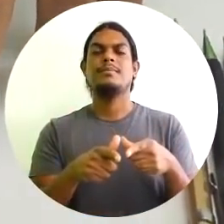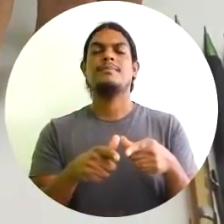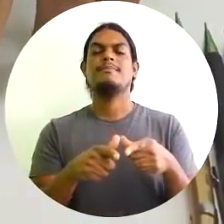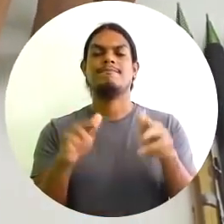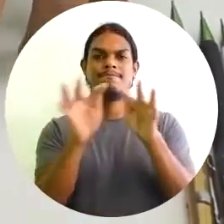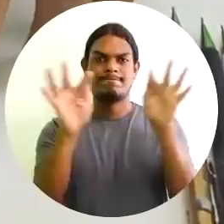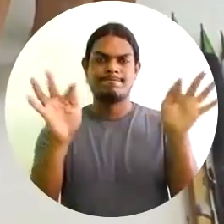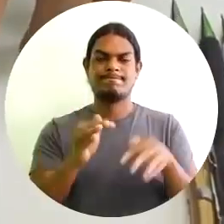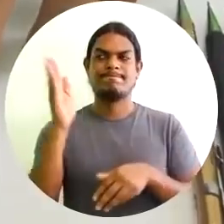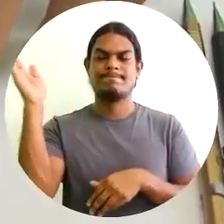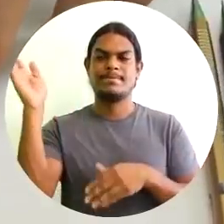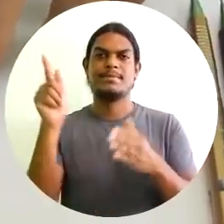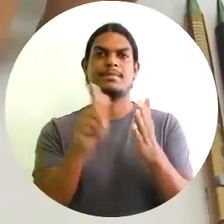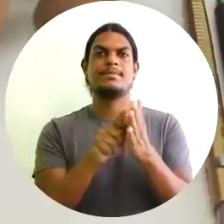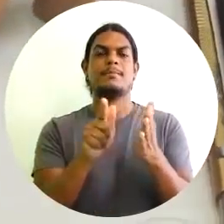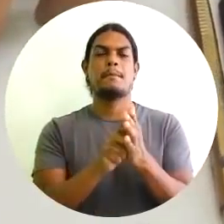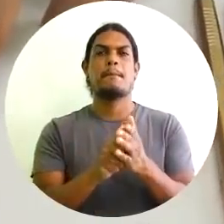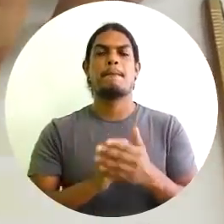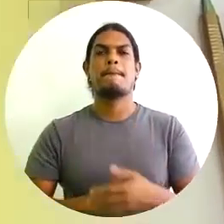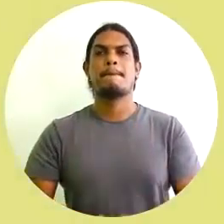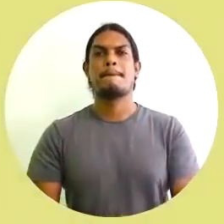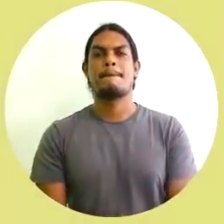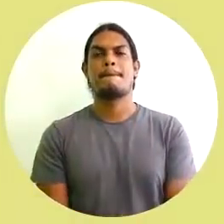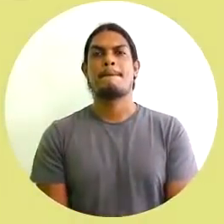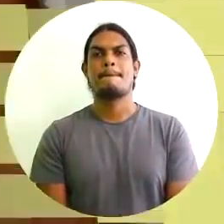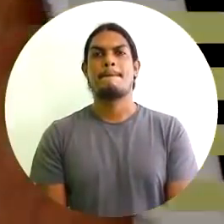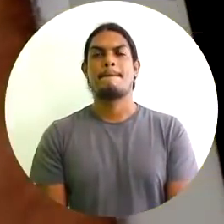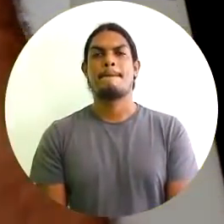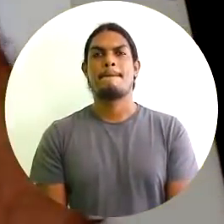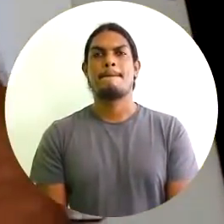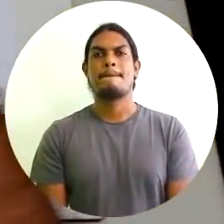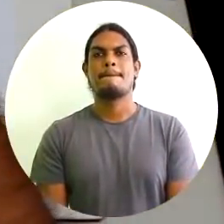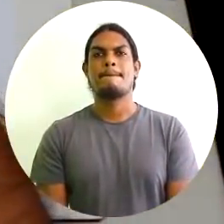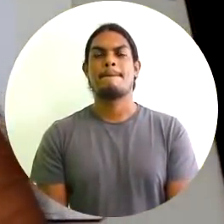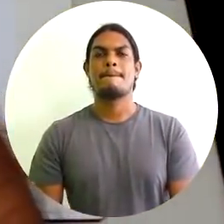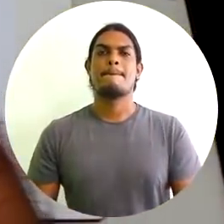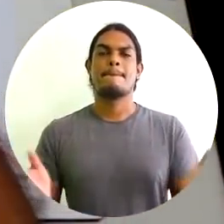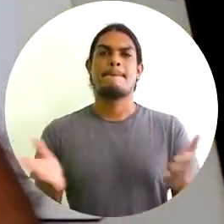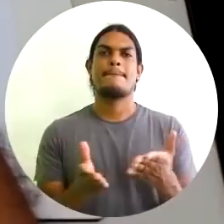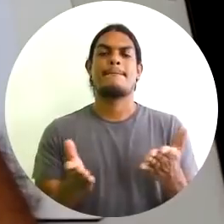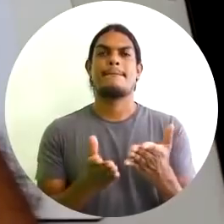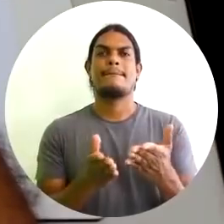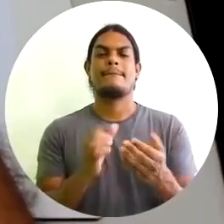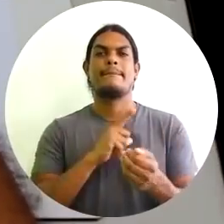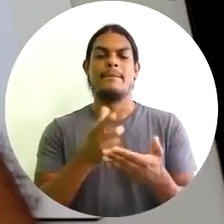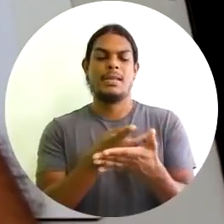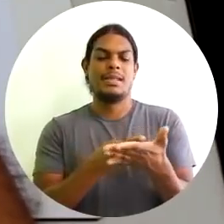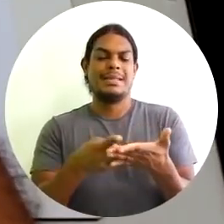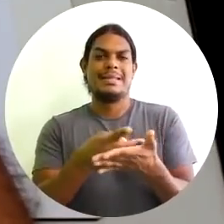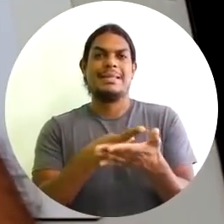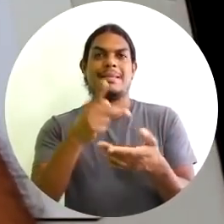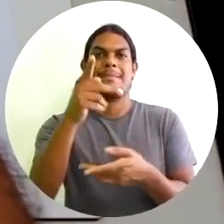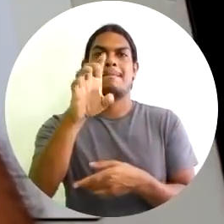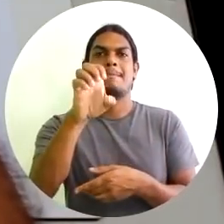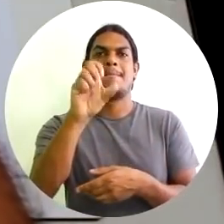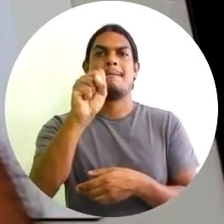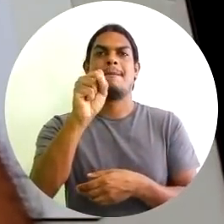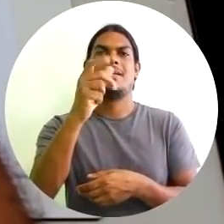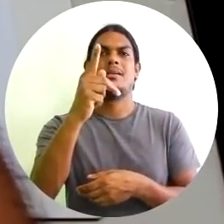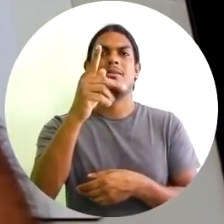tamanho de papel em que você pode desenhar. Agora temos o desenho da perspectiva.